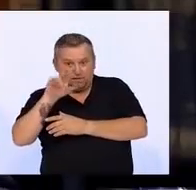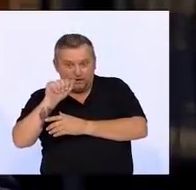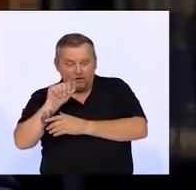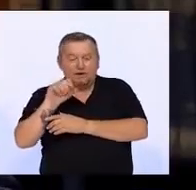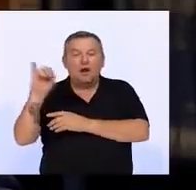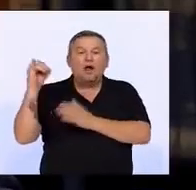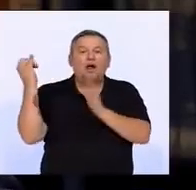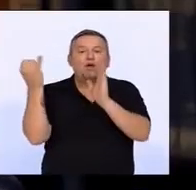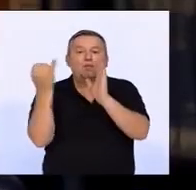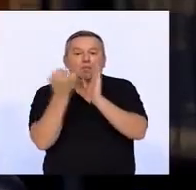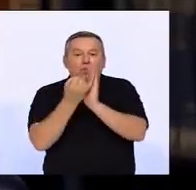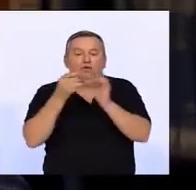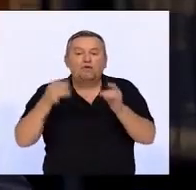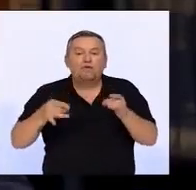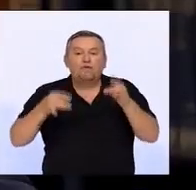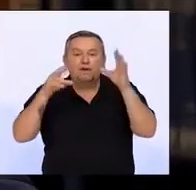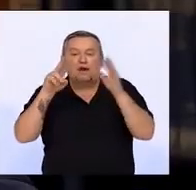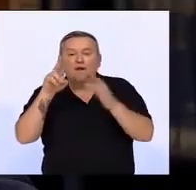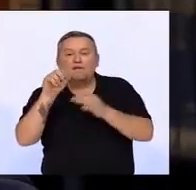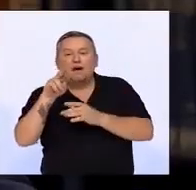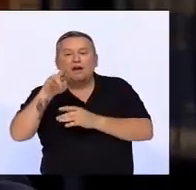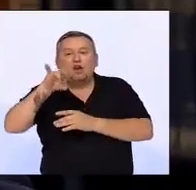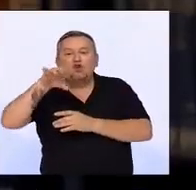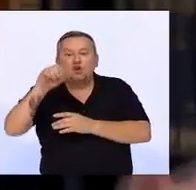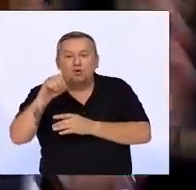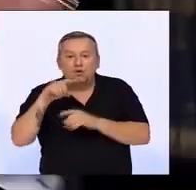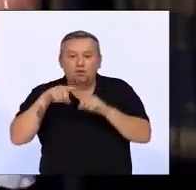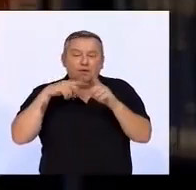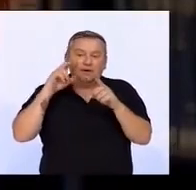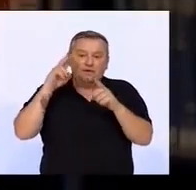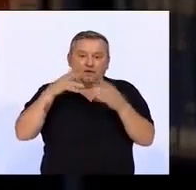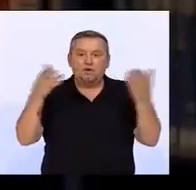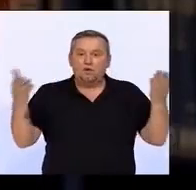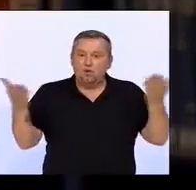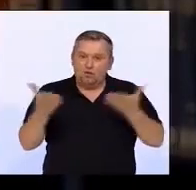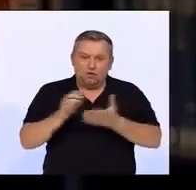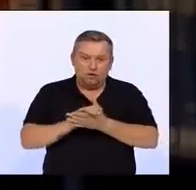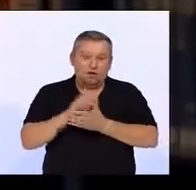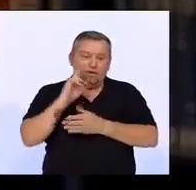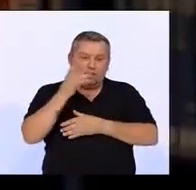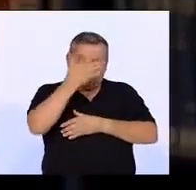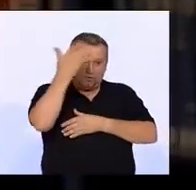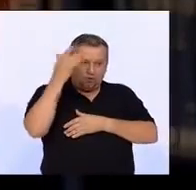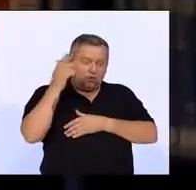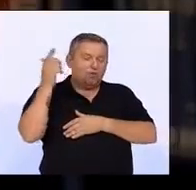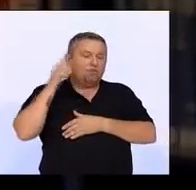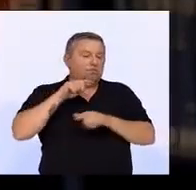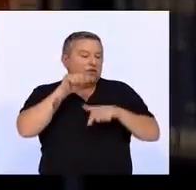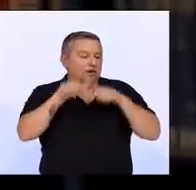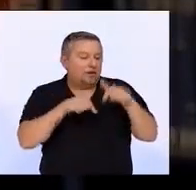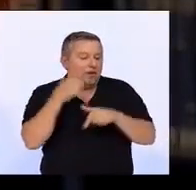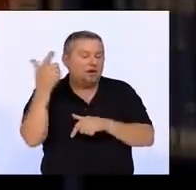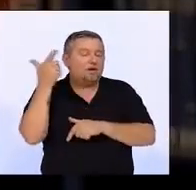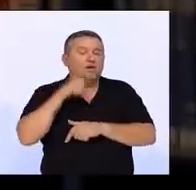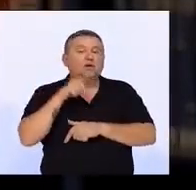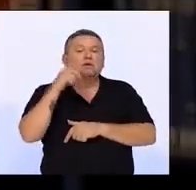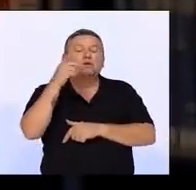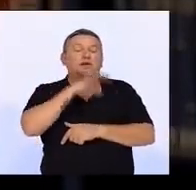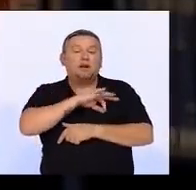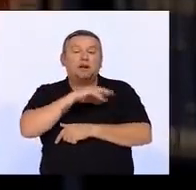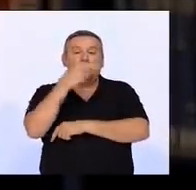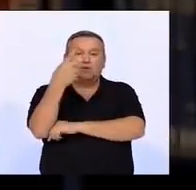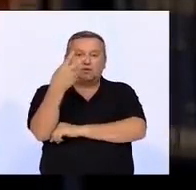que faça com que a tributação sobre o consumo não seja tão forte como é hoje. Pega um trabalhador que ganha 2 salários